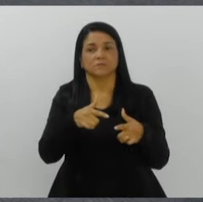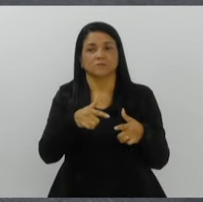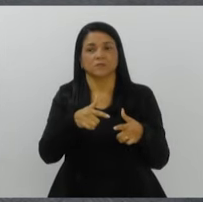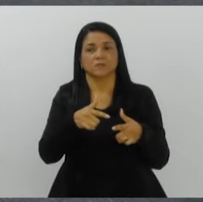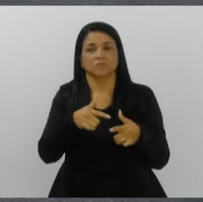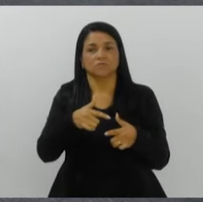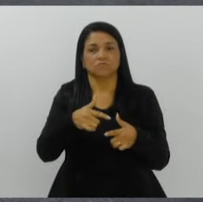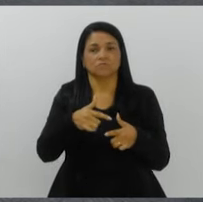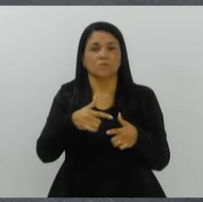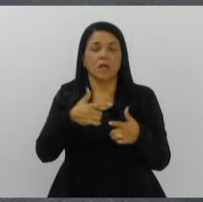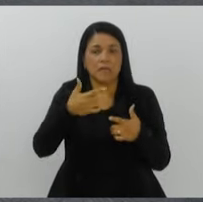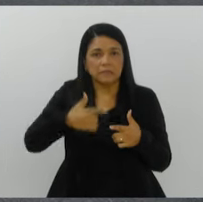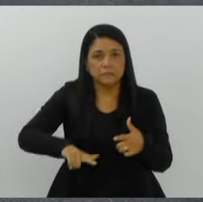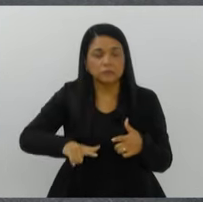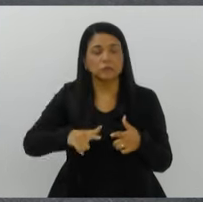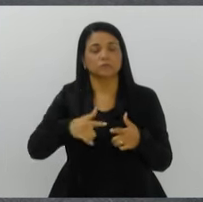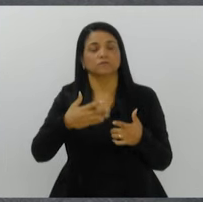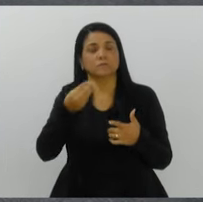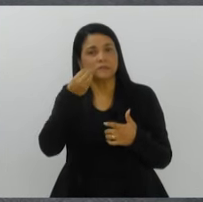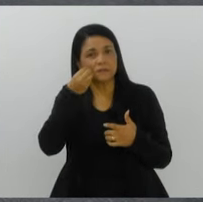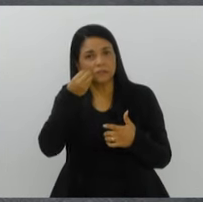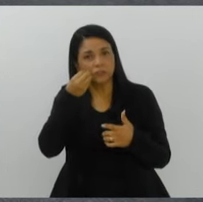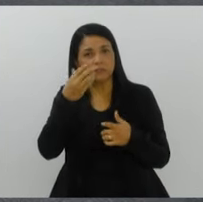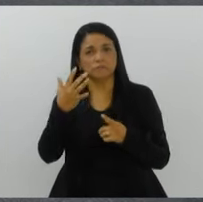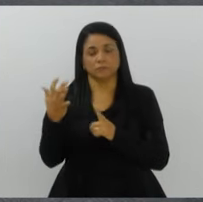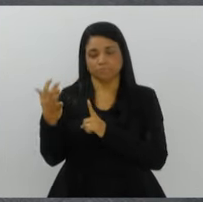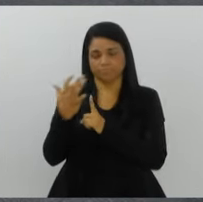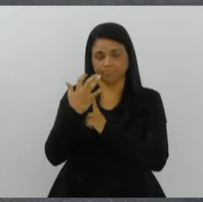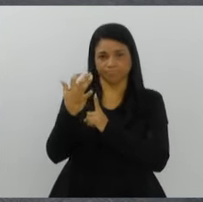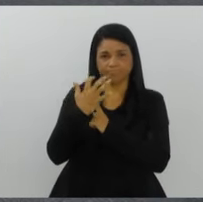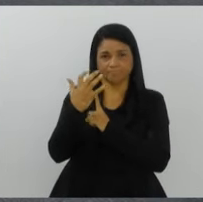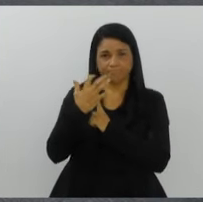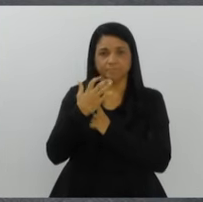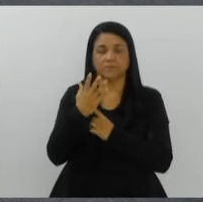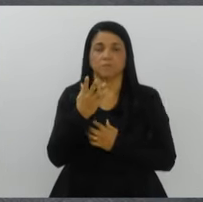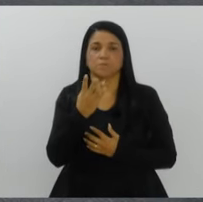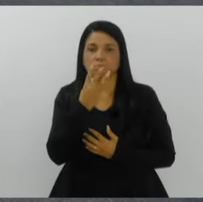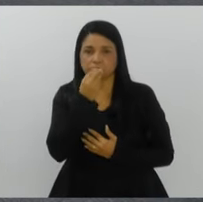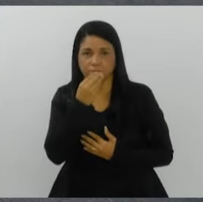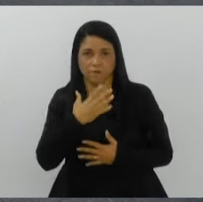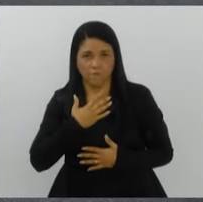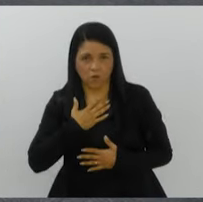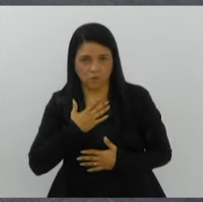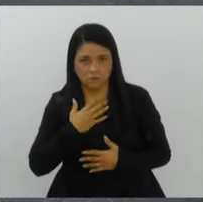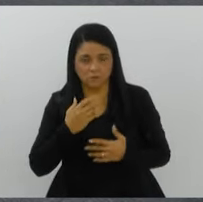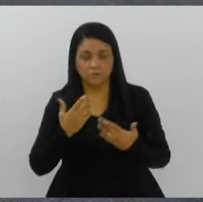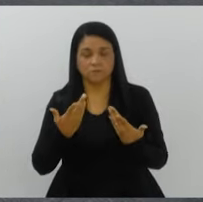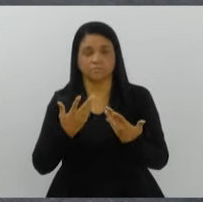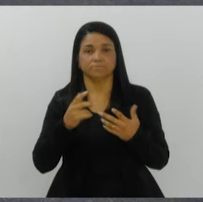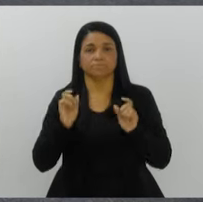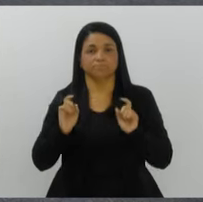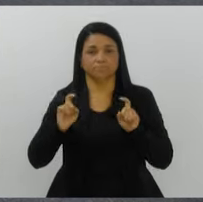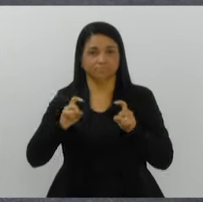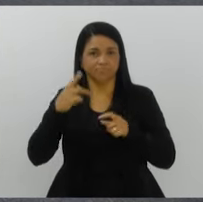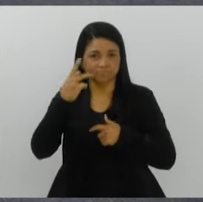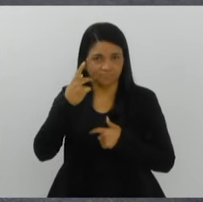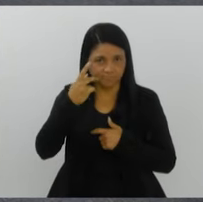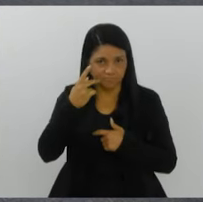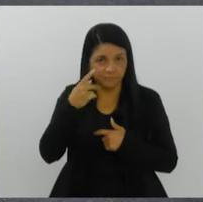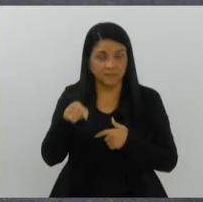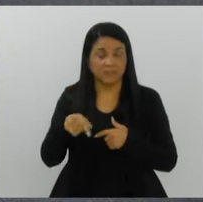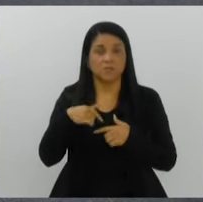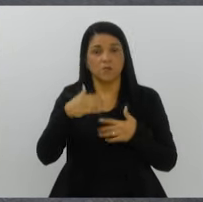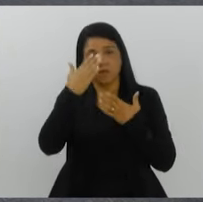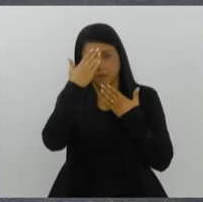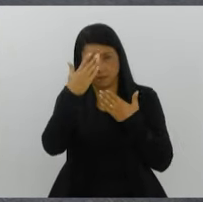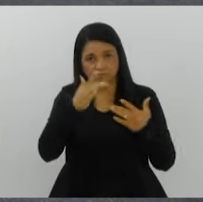uma tentativa de interdição, de silenciamento da minha voz aqui no Parlamento. Então, eu agradeço toda a